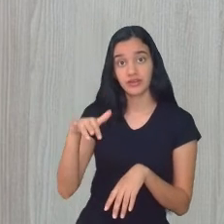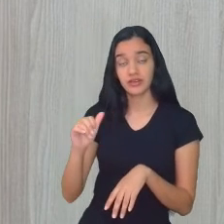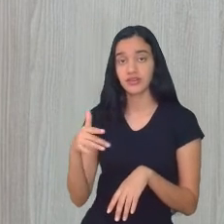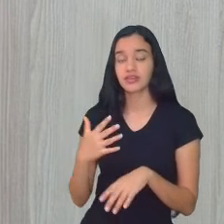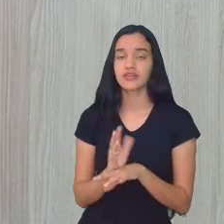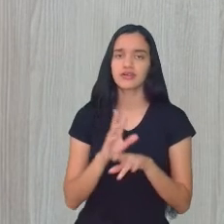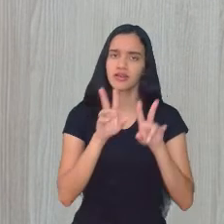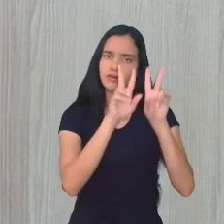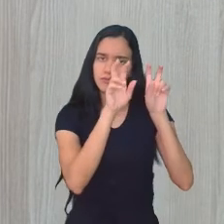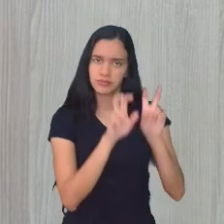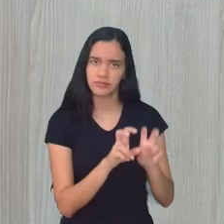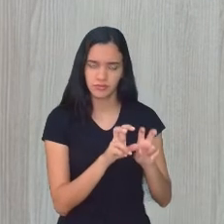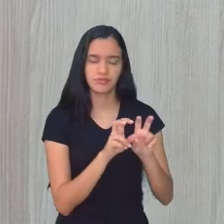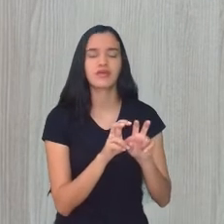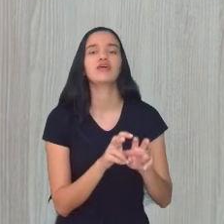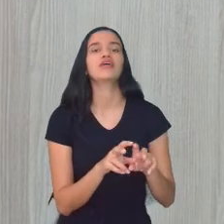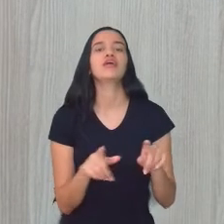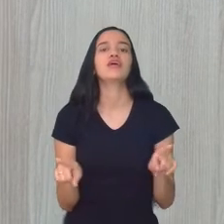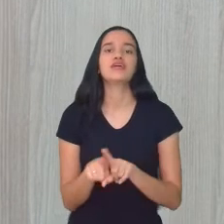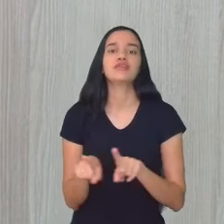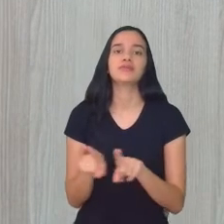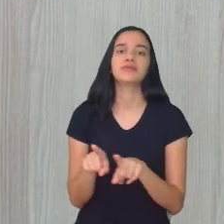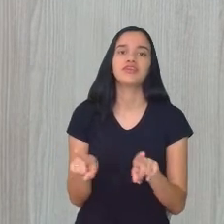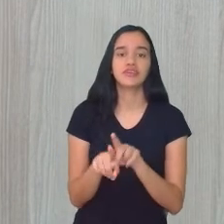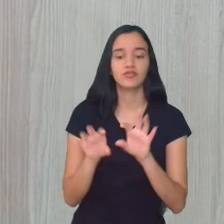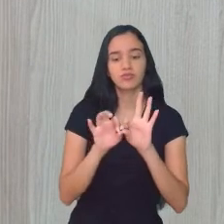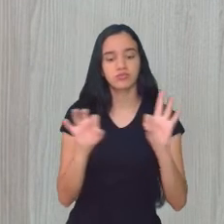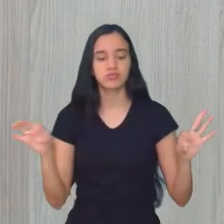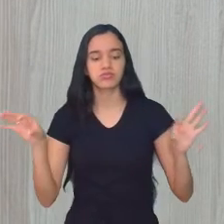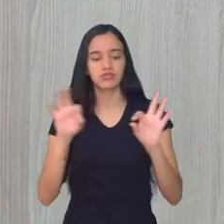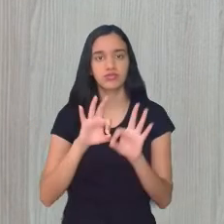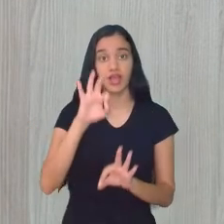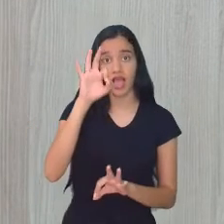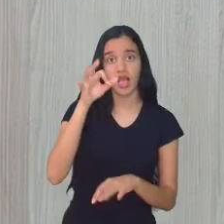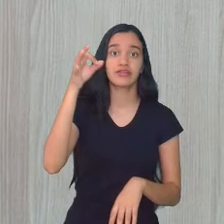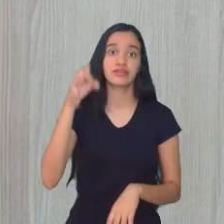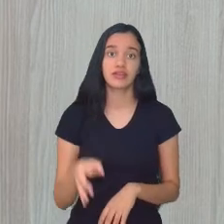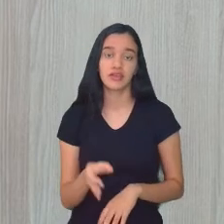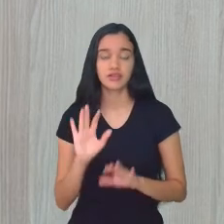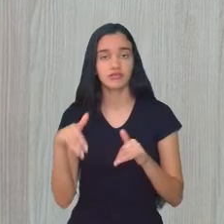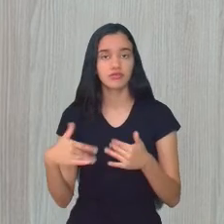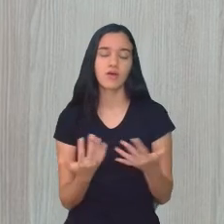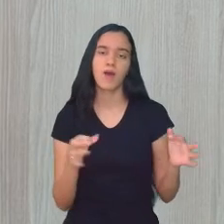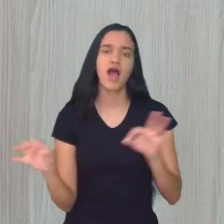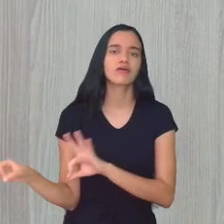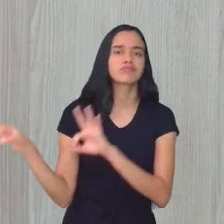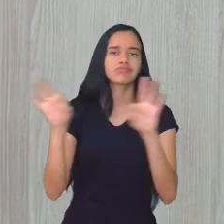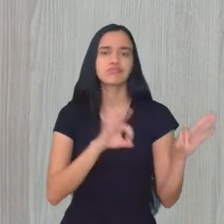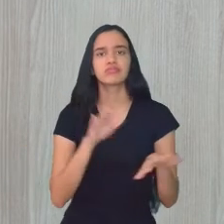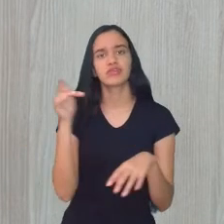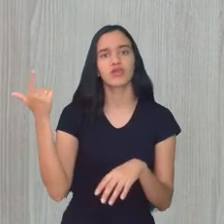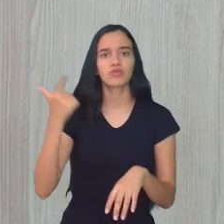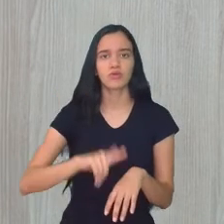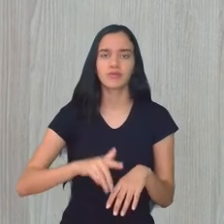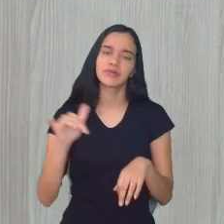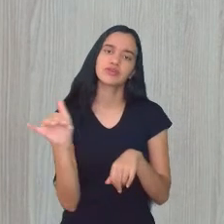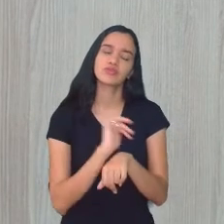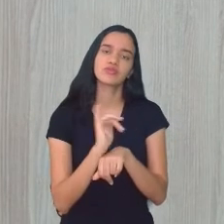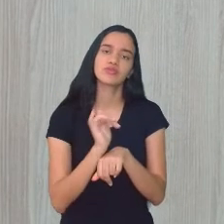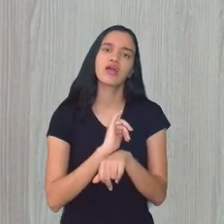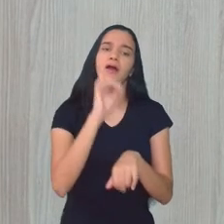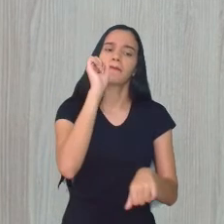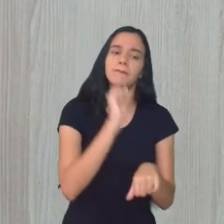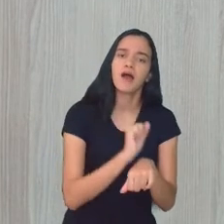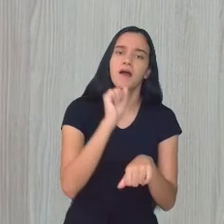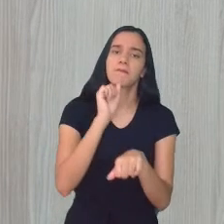bastante temas aí em relação a unidades de medidas, certo? Então, assista essa aula novamente no YouTube, revisa, vai